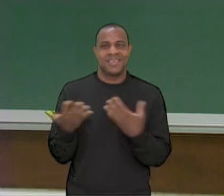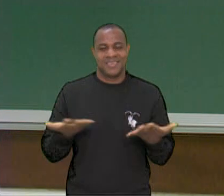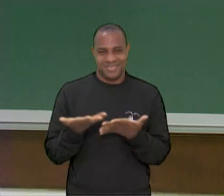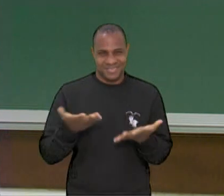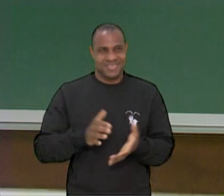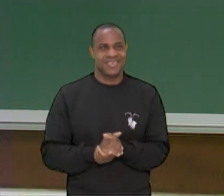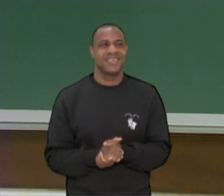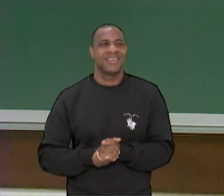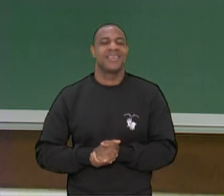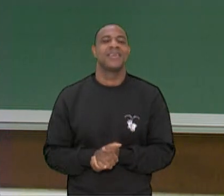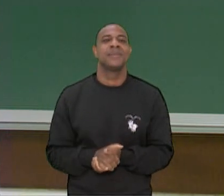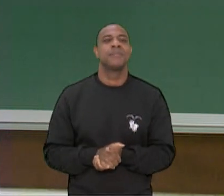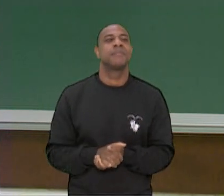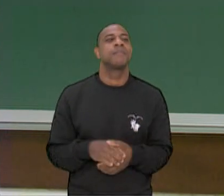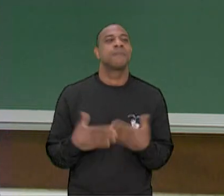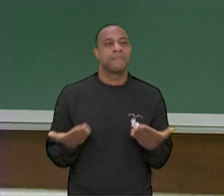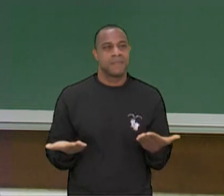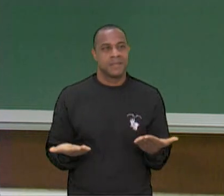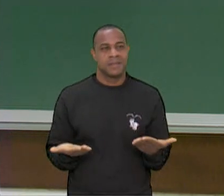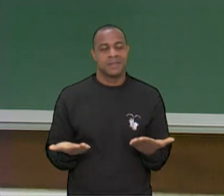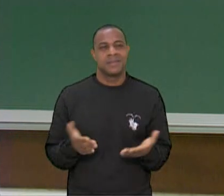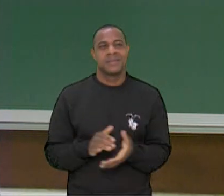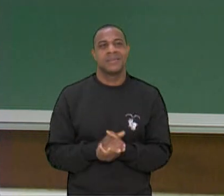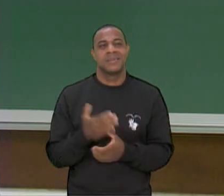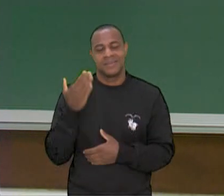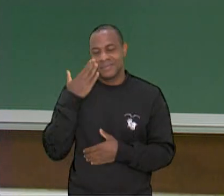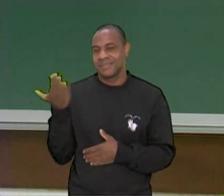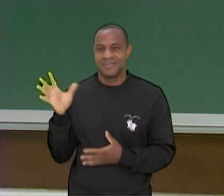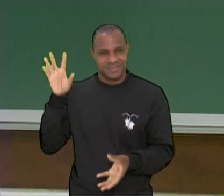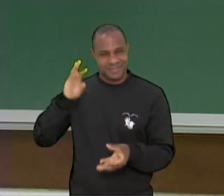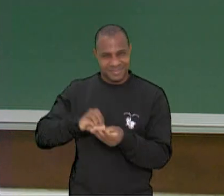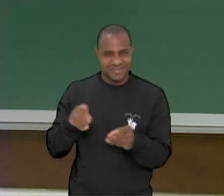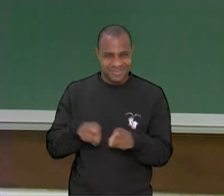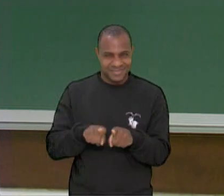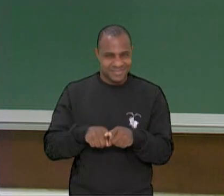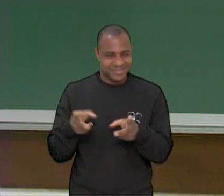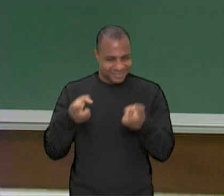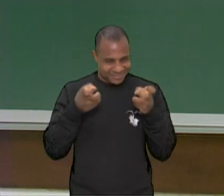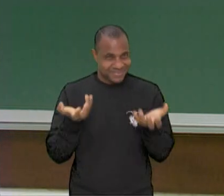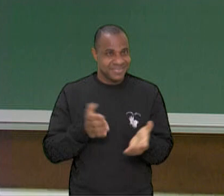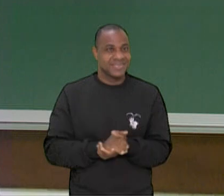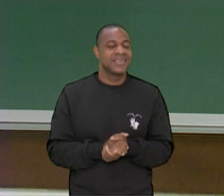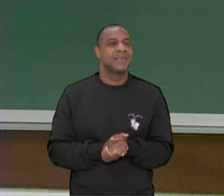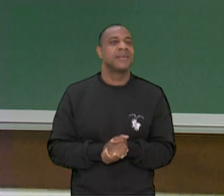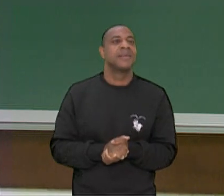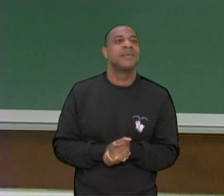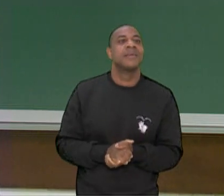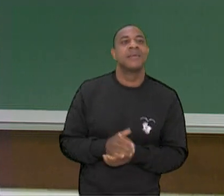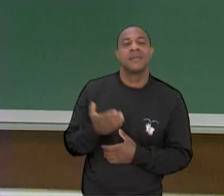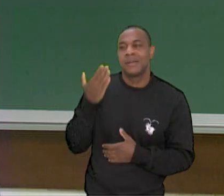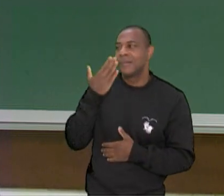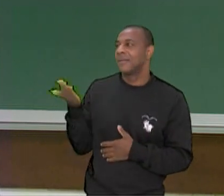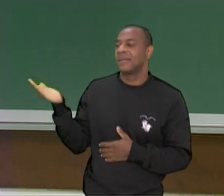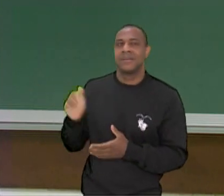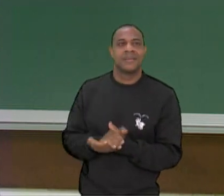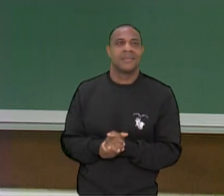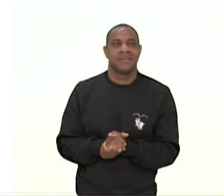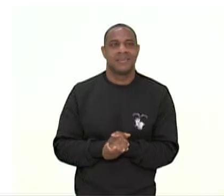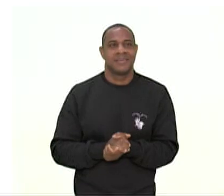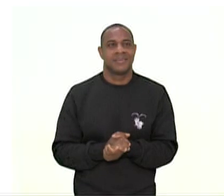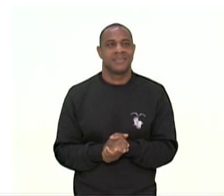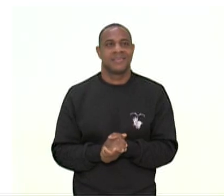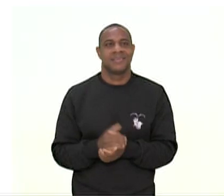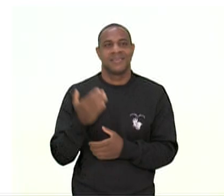que algumas armas. Enfim, você chegou nessa conclusão também? Vamos seguir? Gente, essa daqui é de brinde para